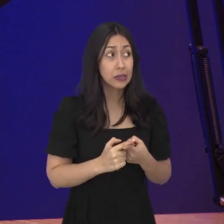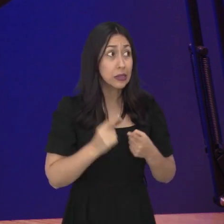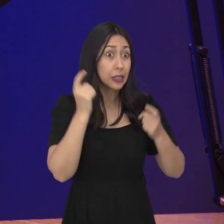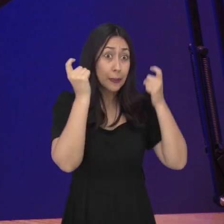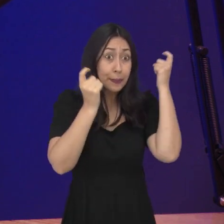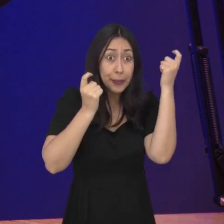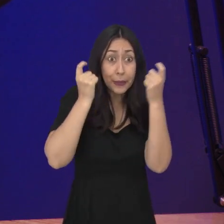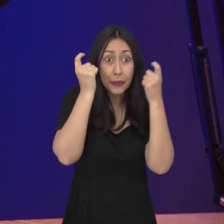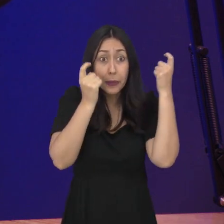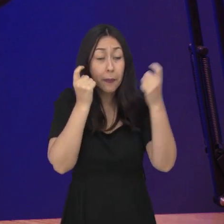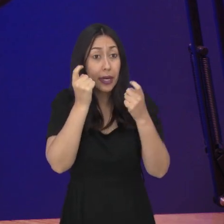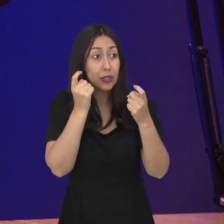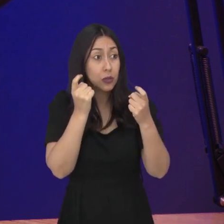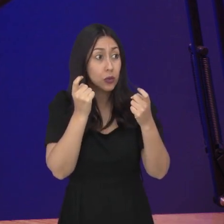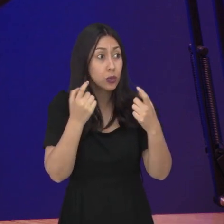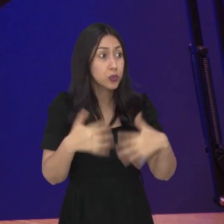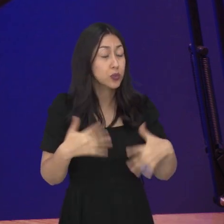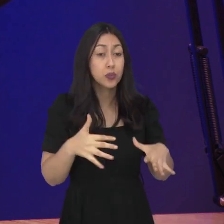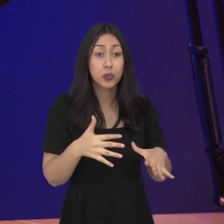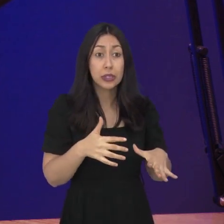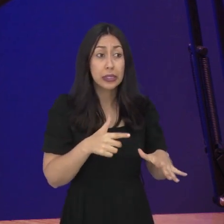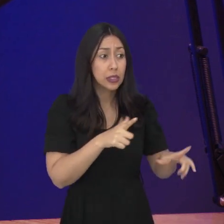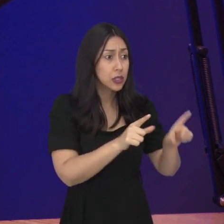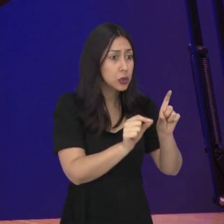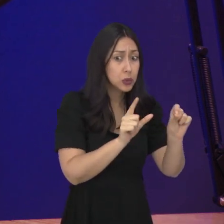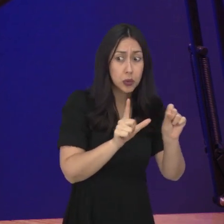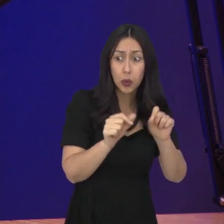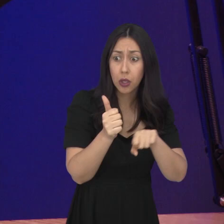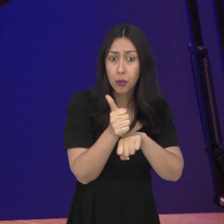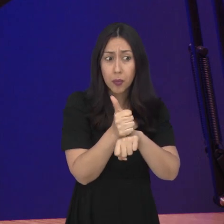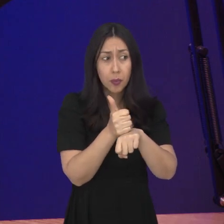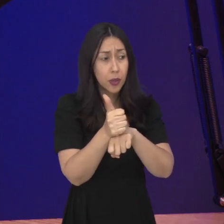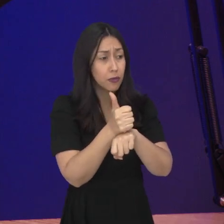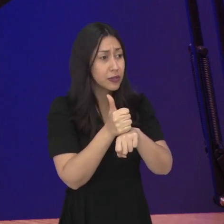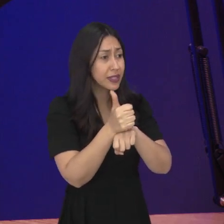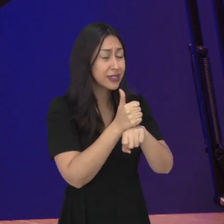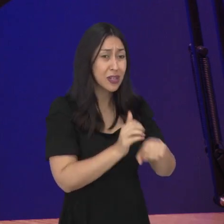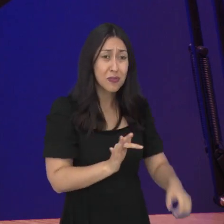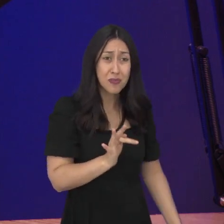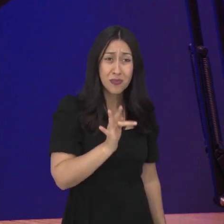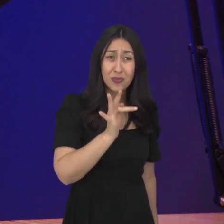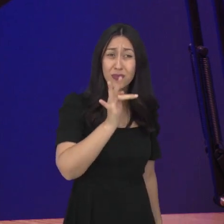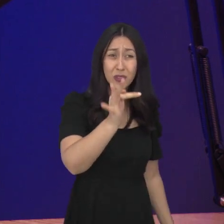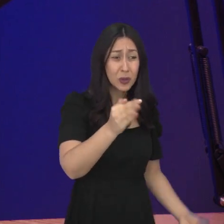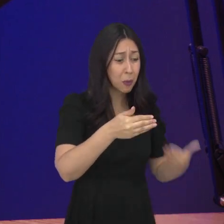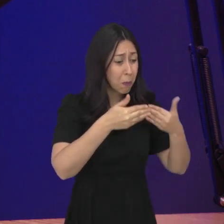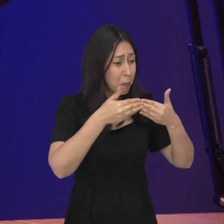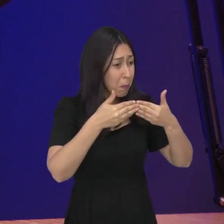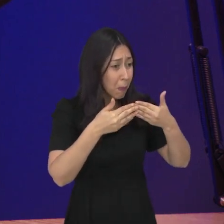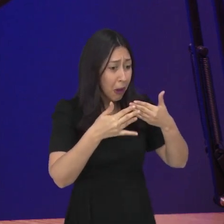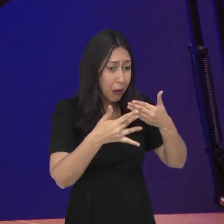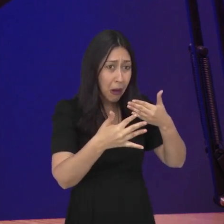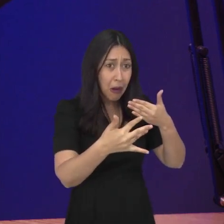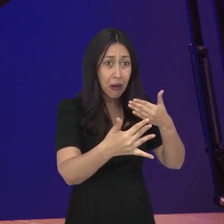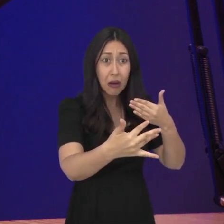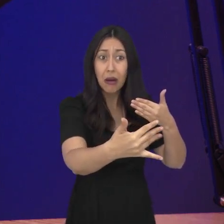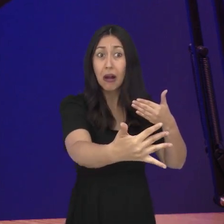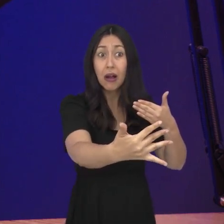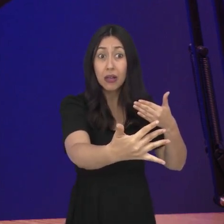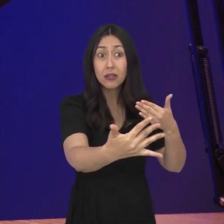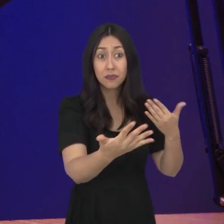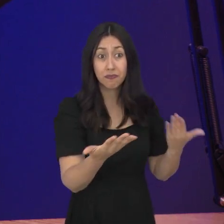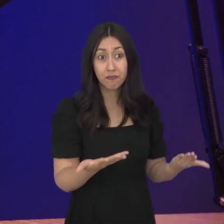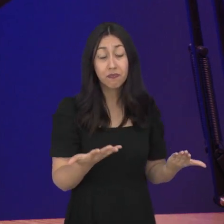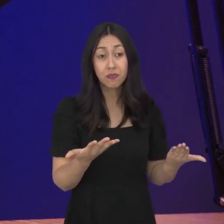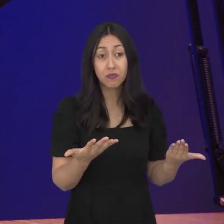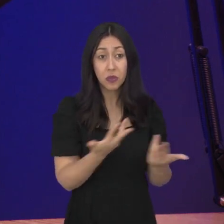trazer a angústia de, primeiro, você ter que já decidir o que é que você quer, né? Uma carreira que provavelmente vai determinar os